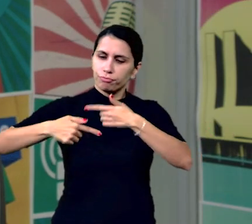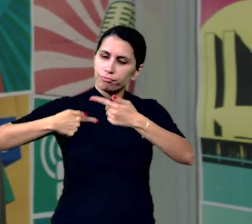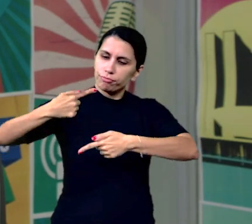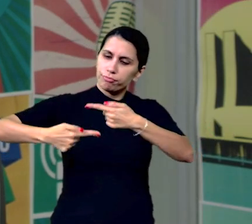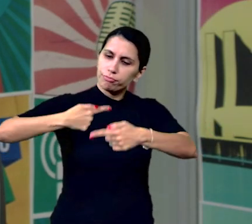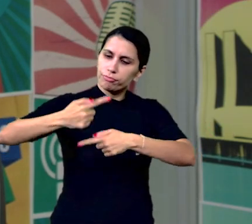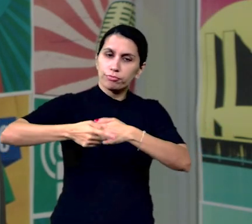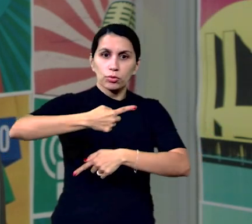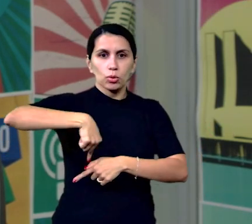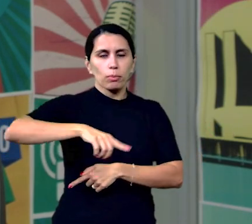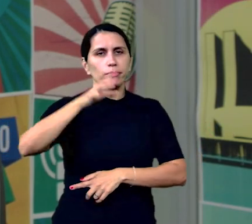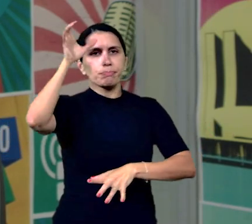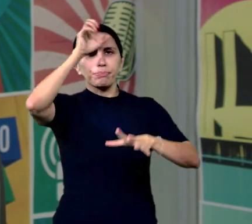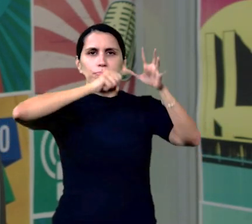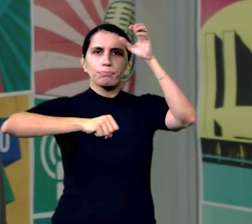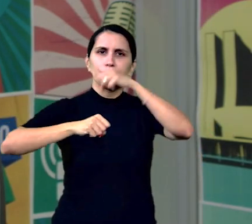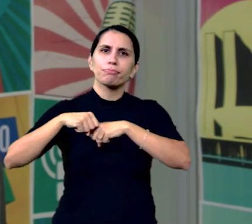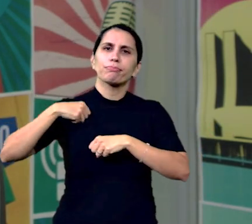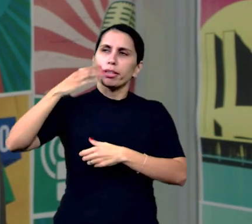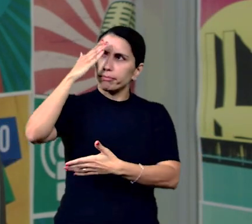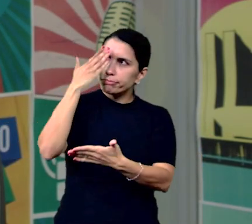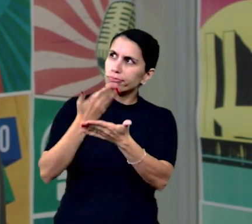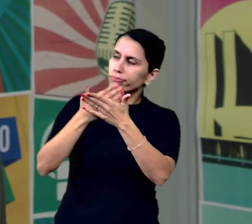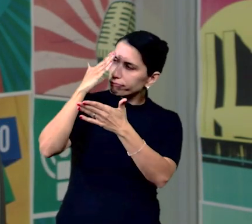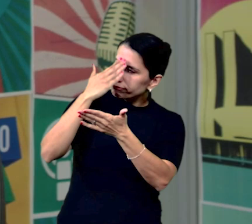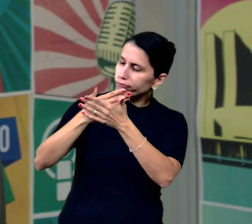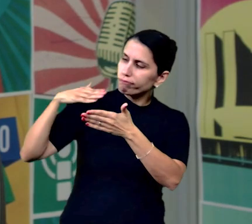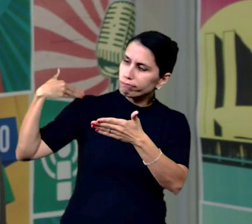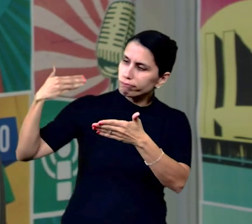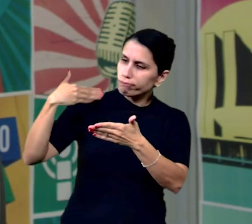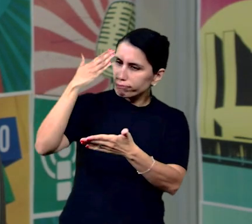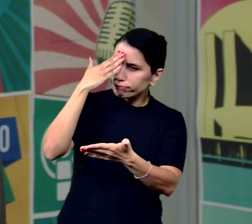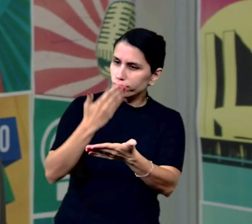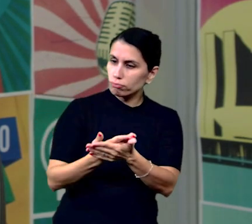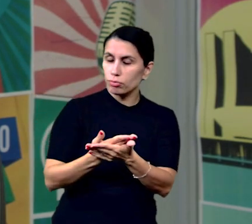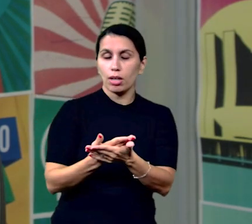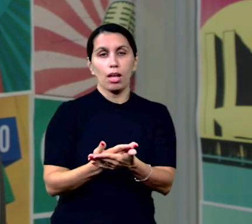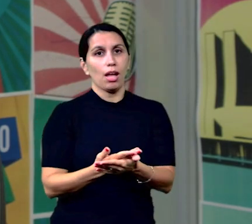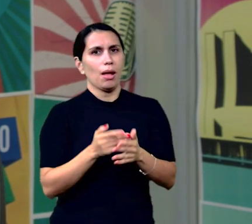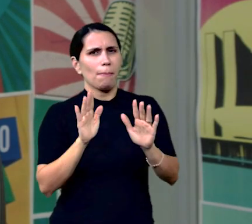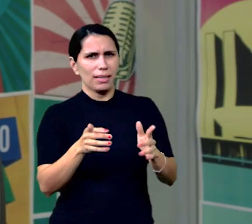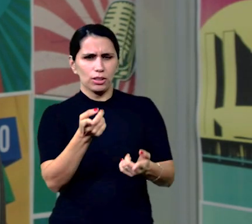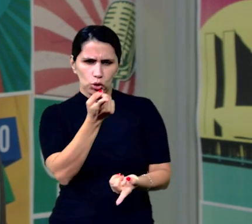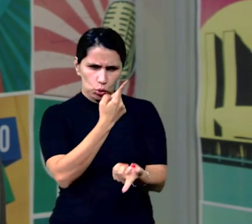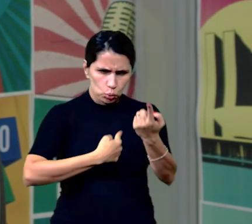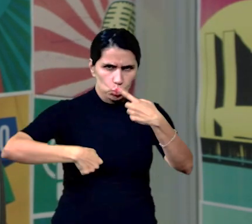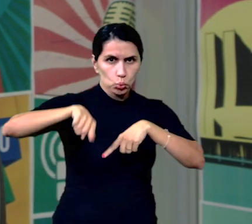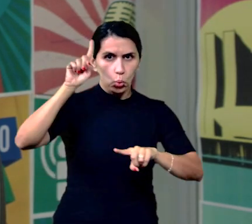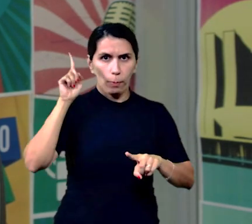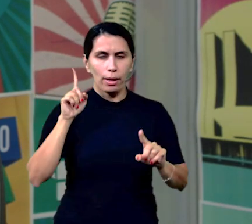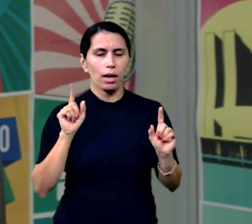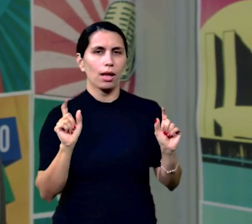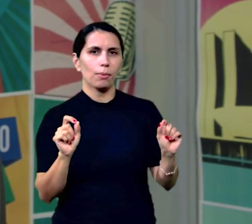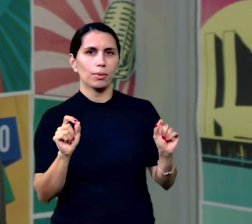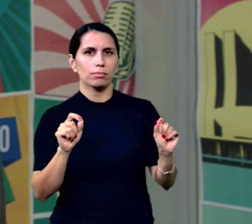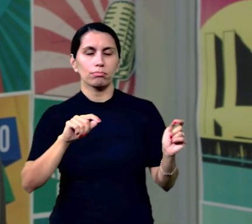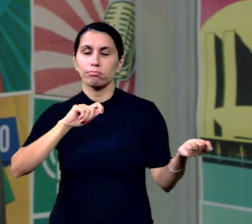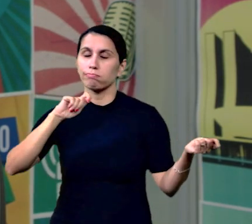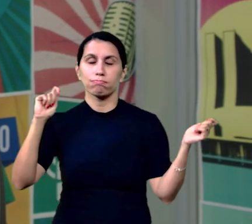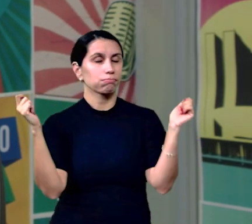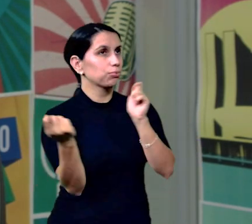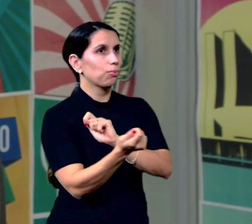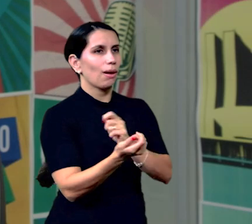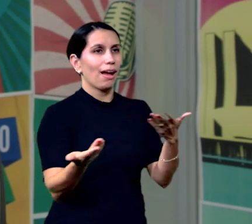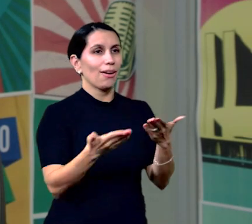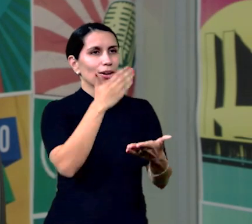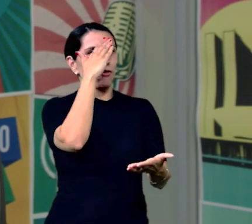inclusive educacionalmente, superar, né. Uhum. E superar não quer dizer que eu vou passar a acreditar